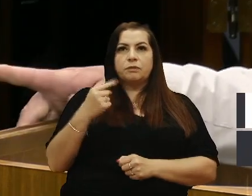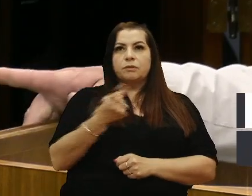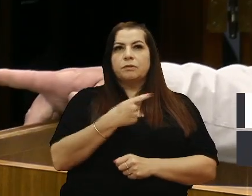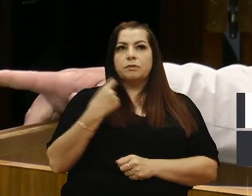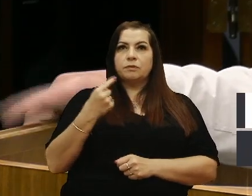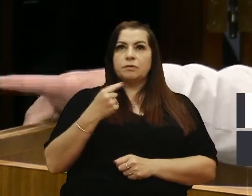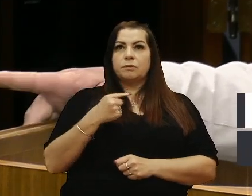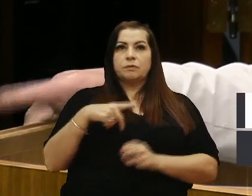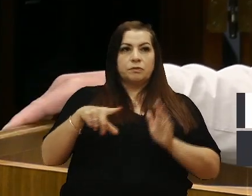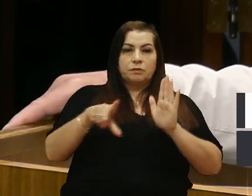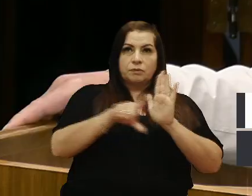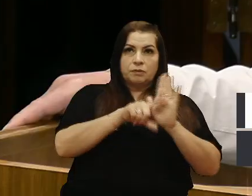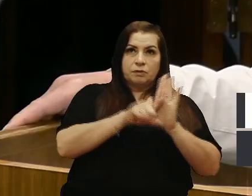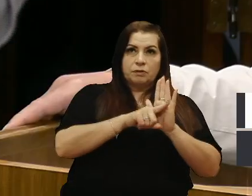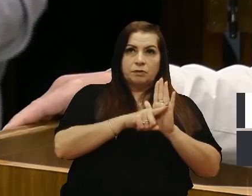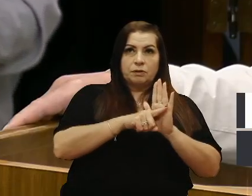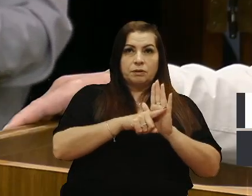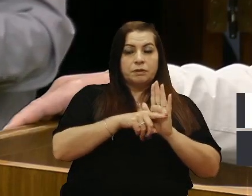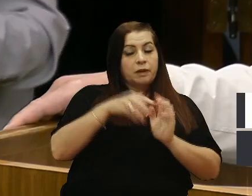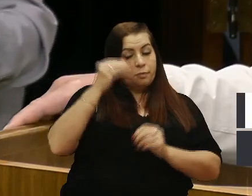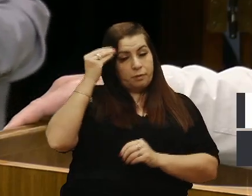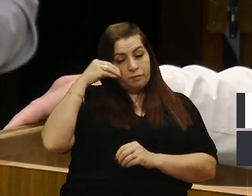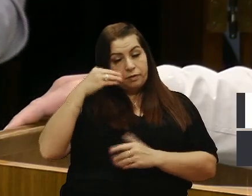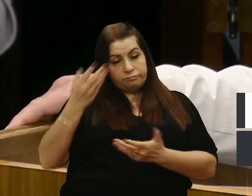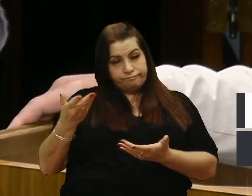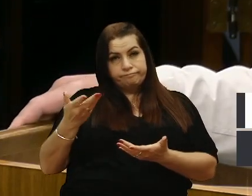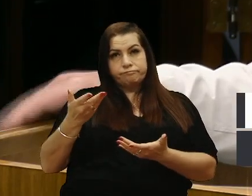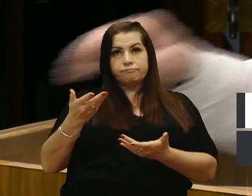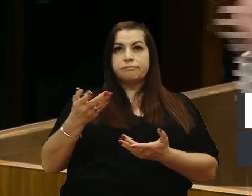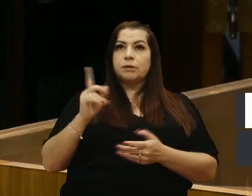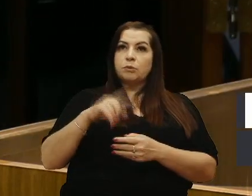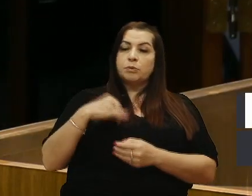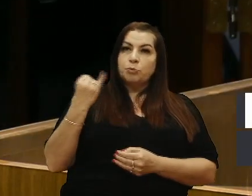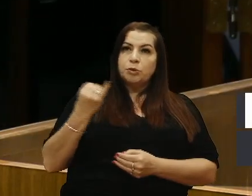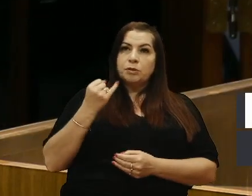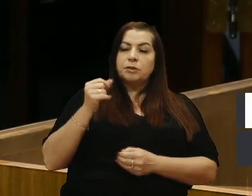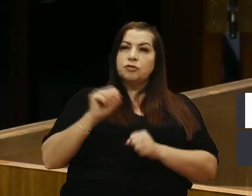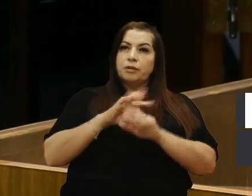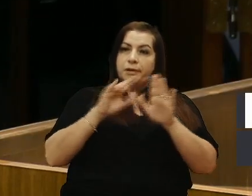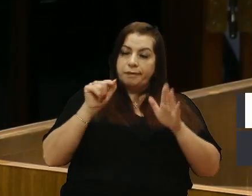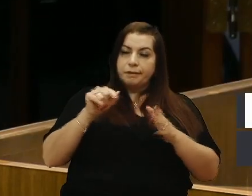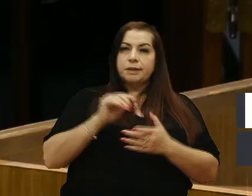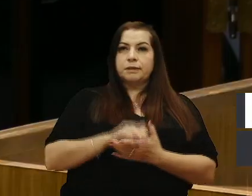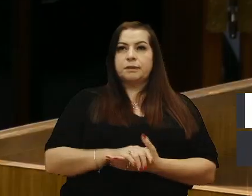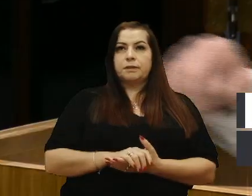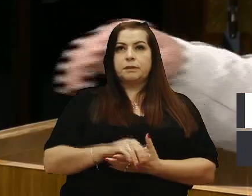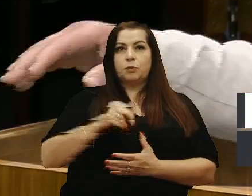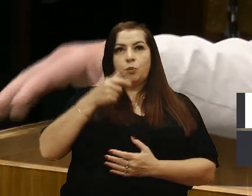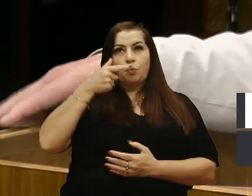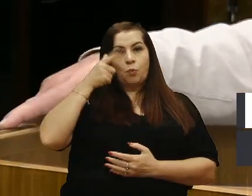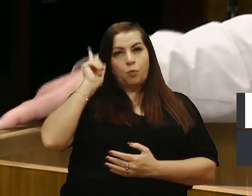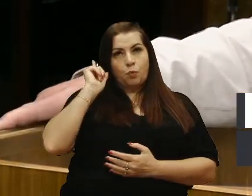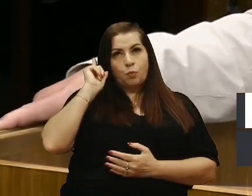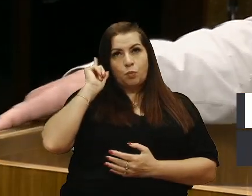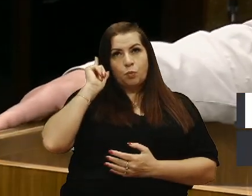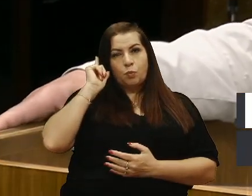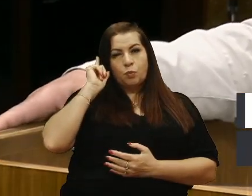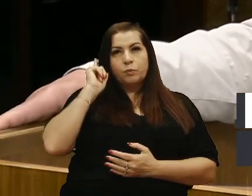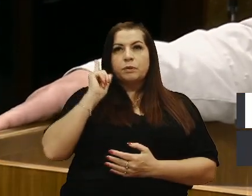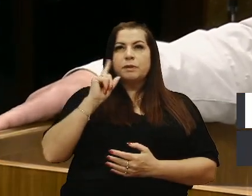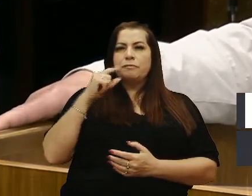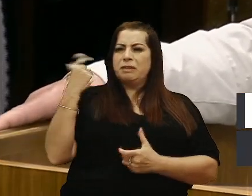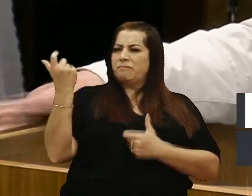mas pela lei são os mais fracos. Então é importante deixar claro aqui que ontem eu fui